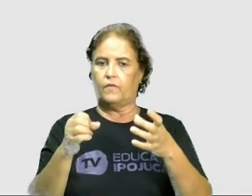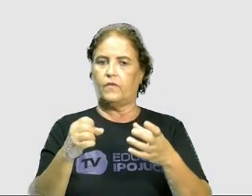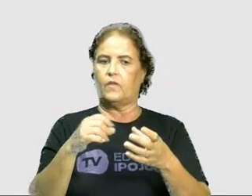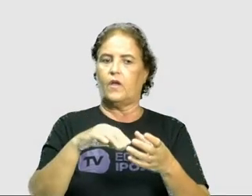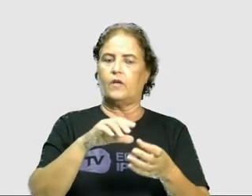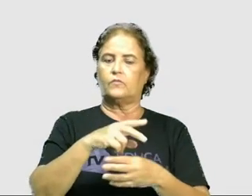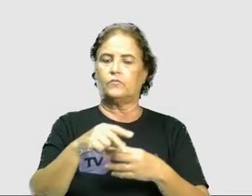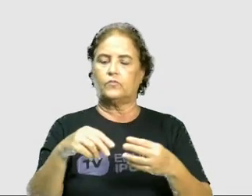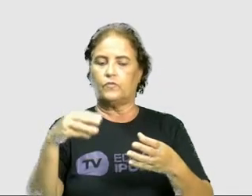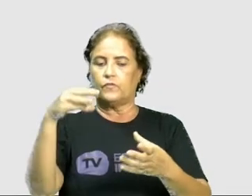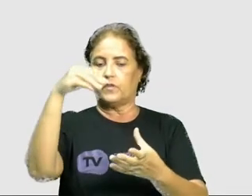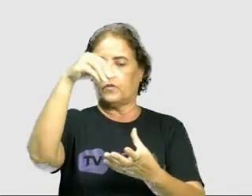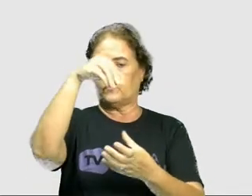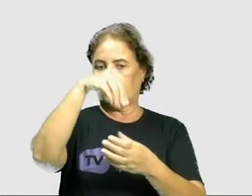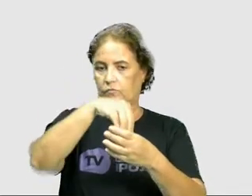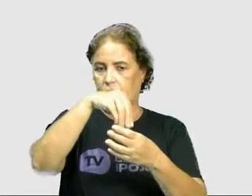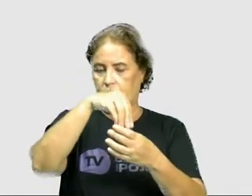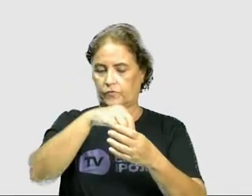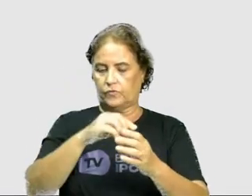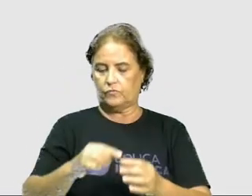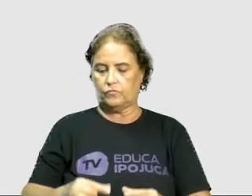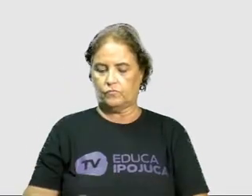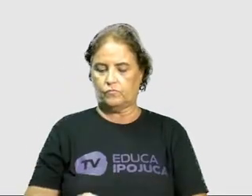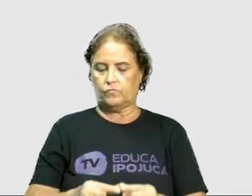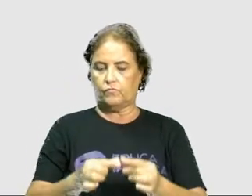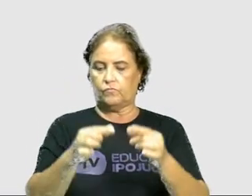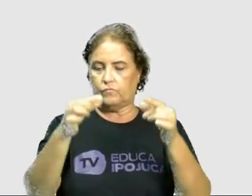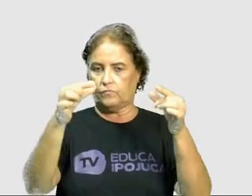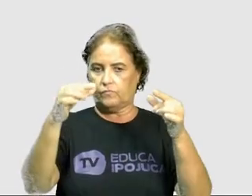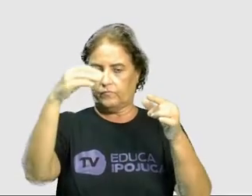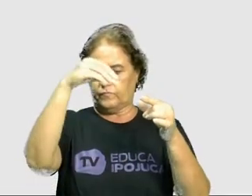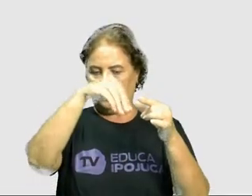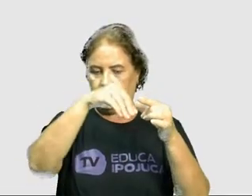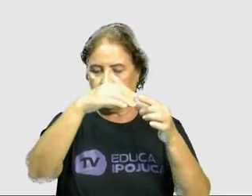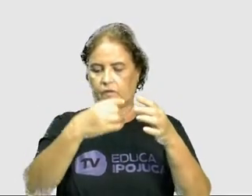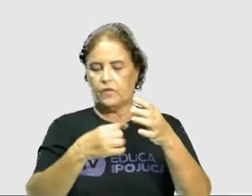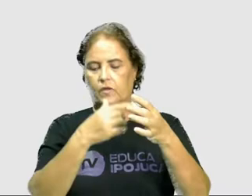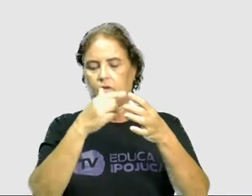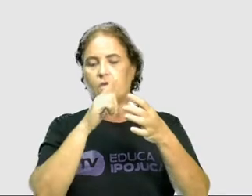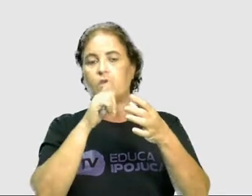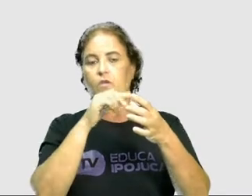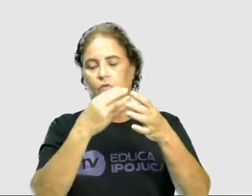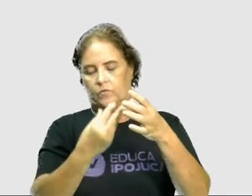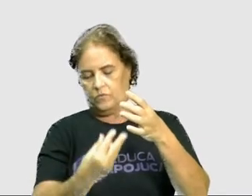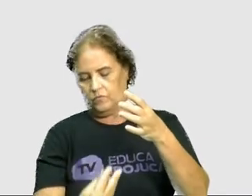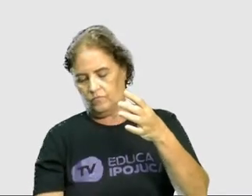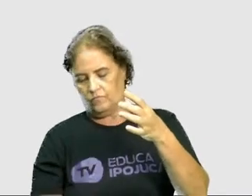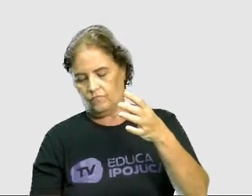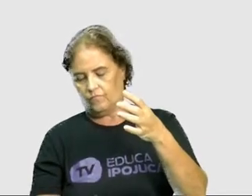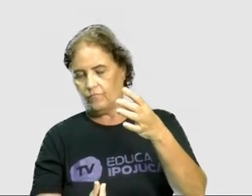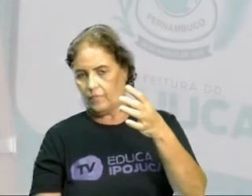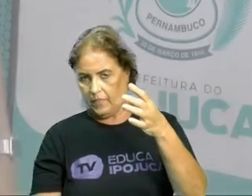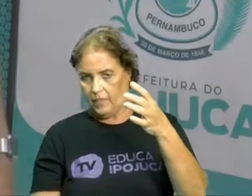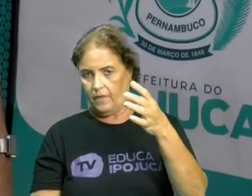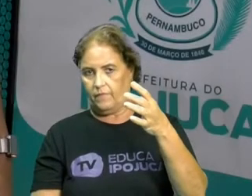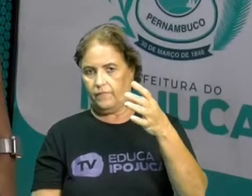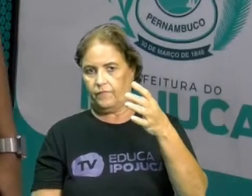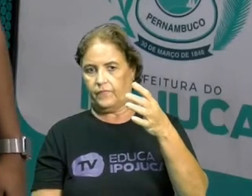vão ser retidas aqui nesse filtro e aqui vai passar apenas o líquido limpo, o